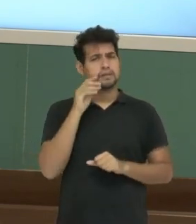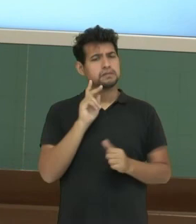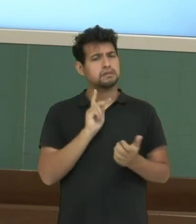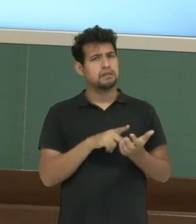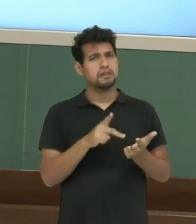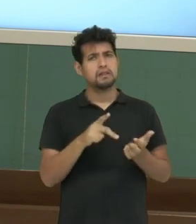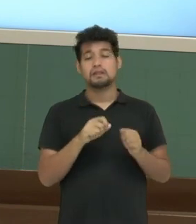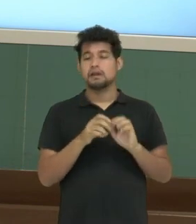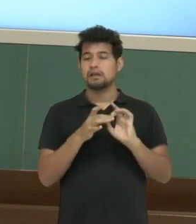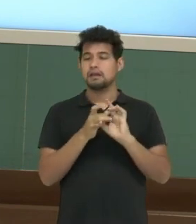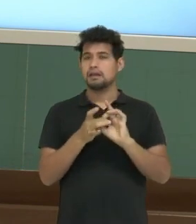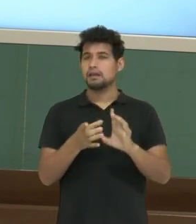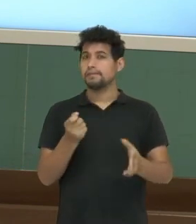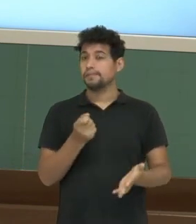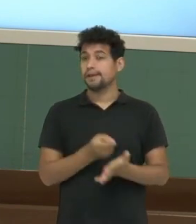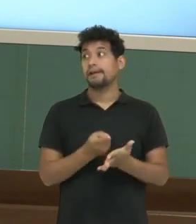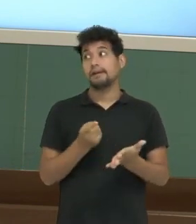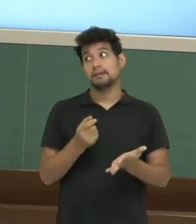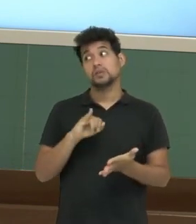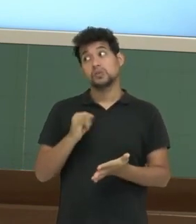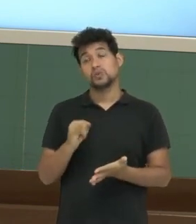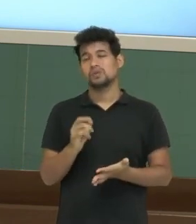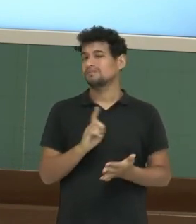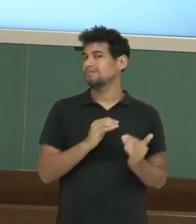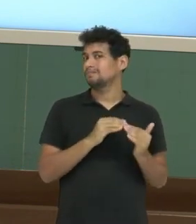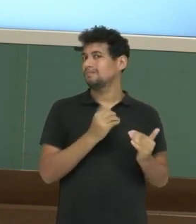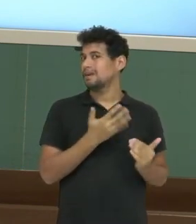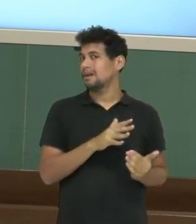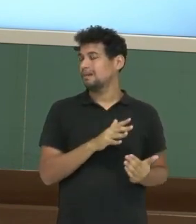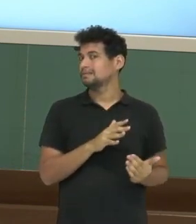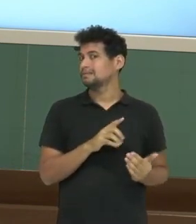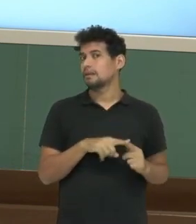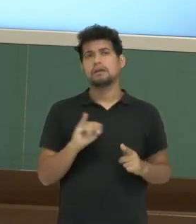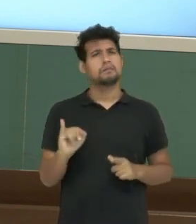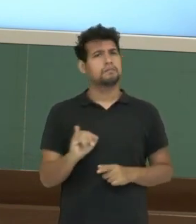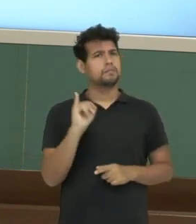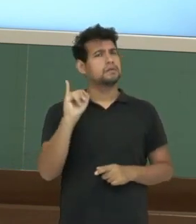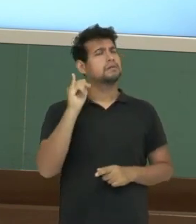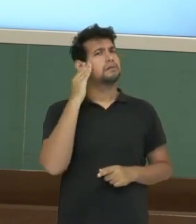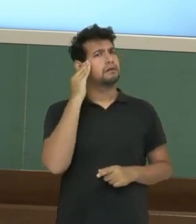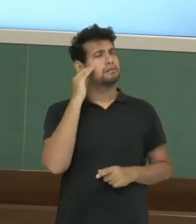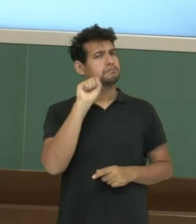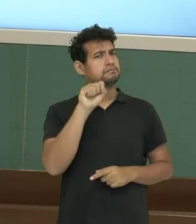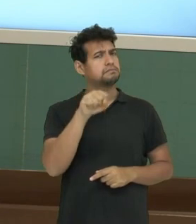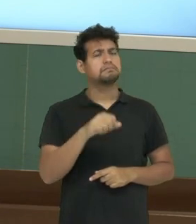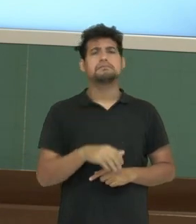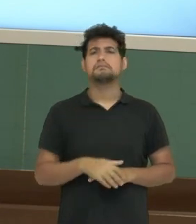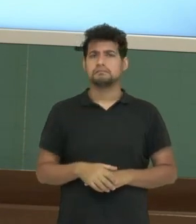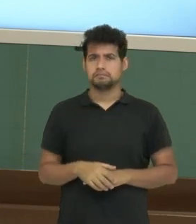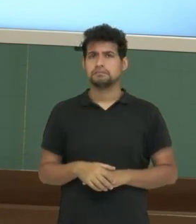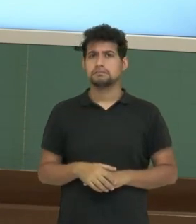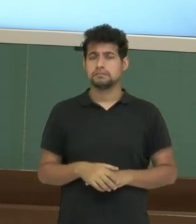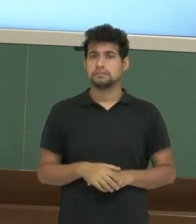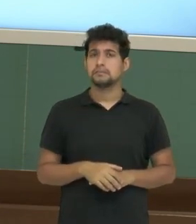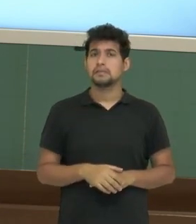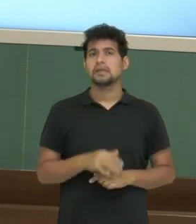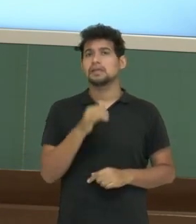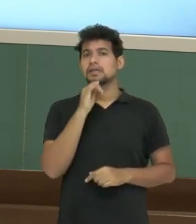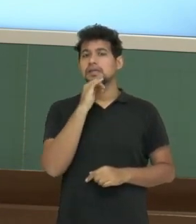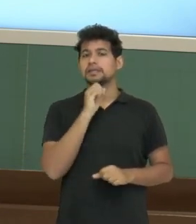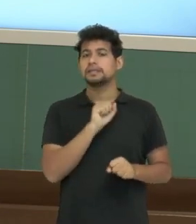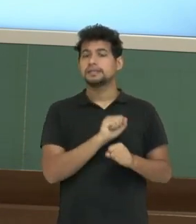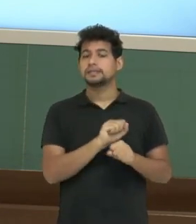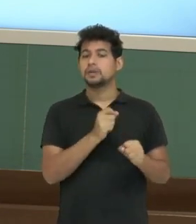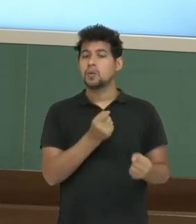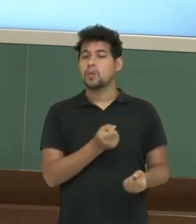está disposto a pagar aquele juro ou não, ok? É importante saber. Então, quando for fazer uma